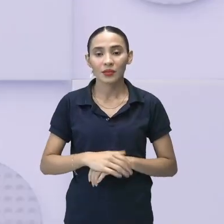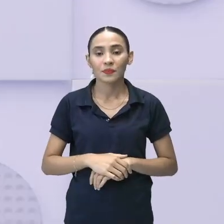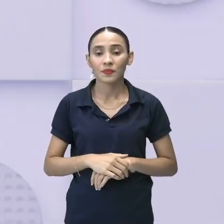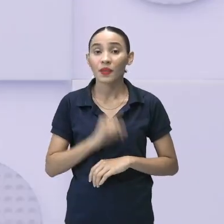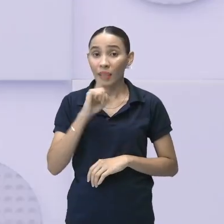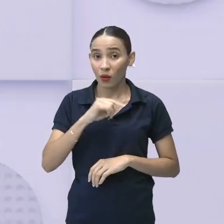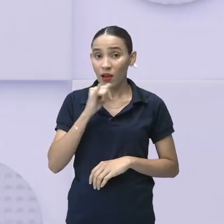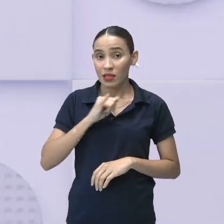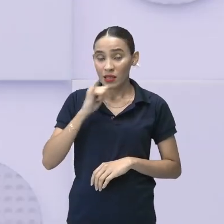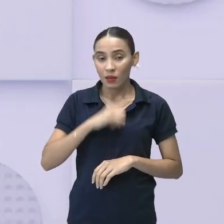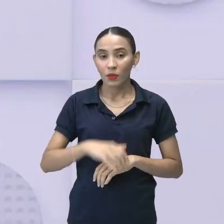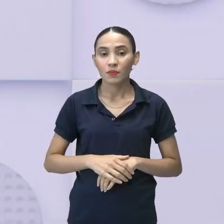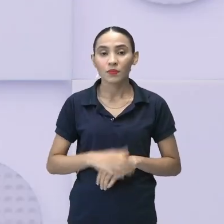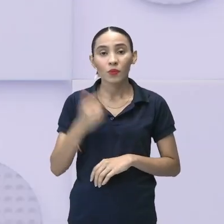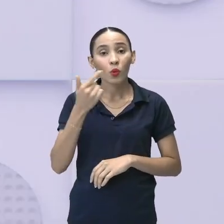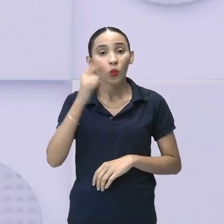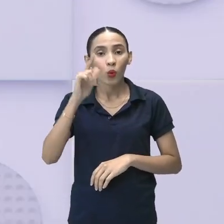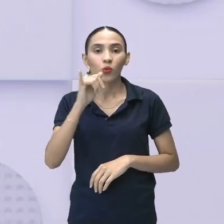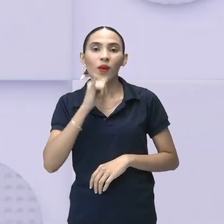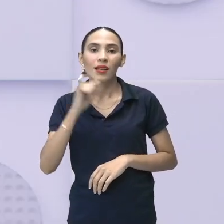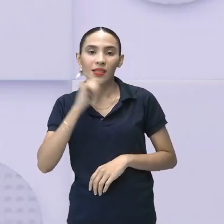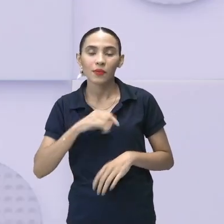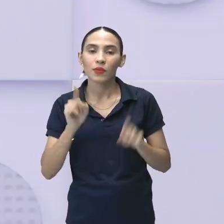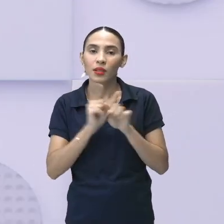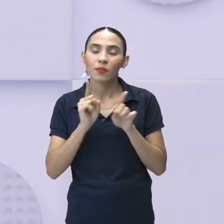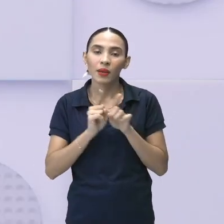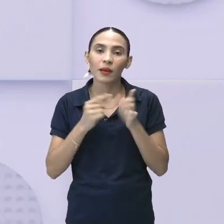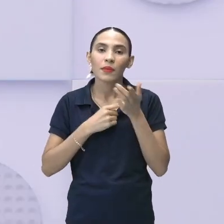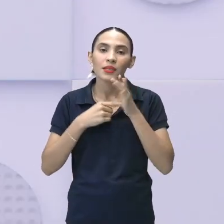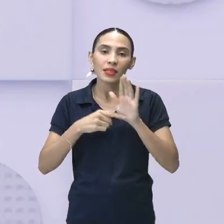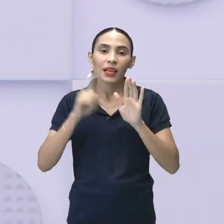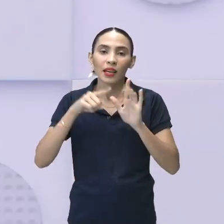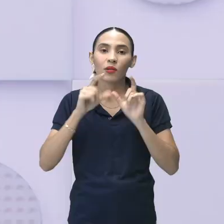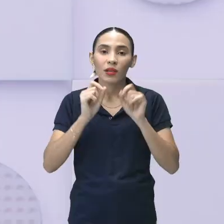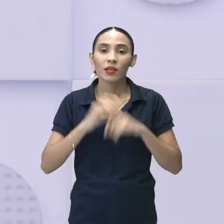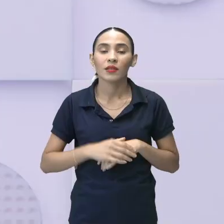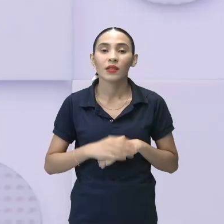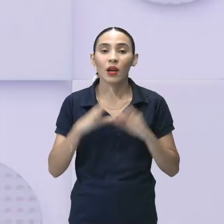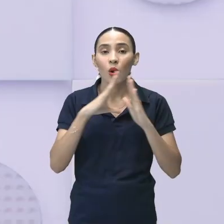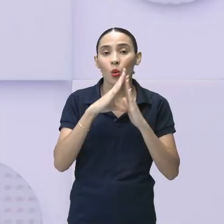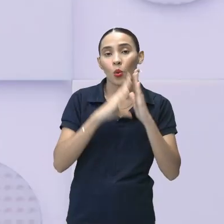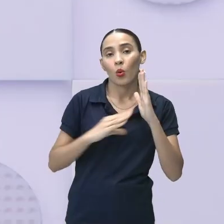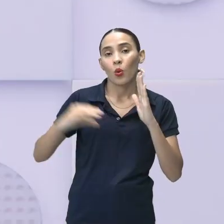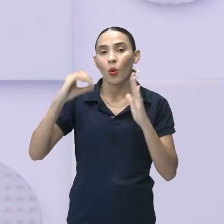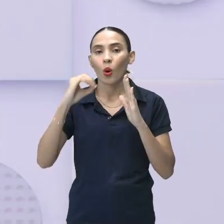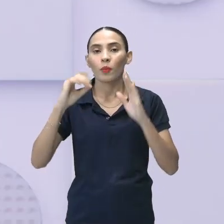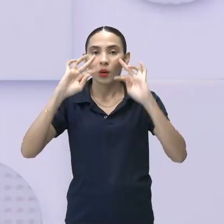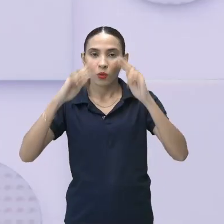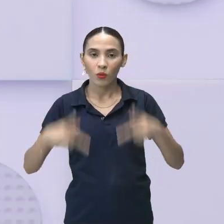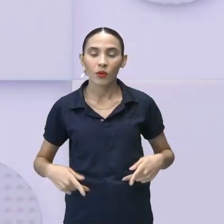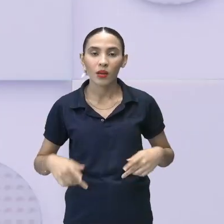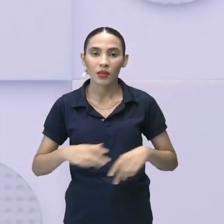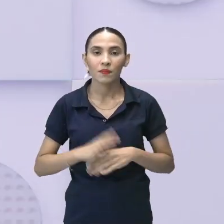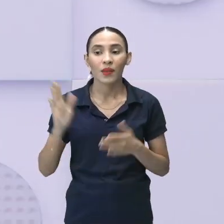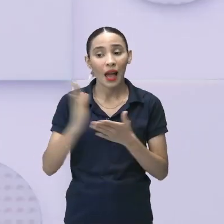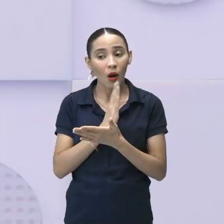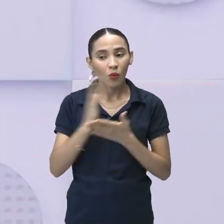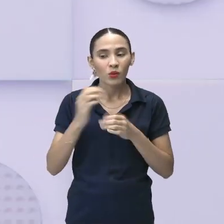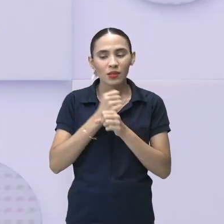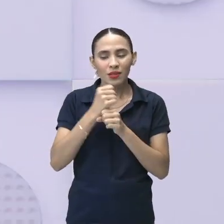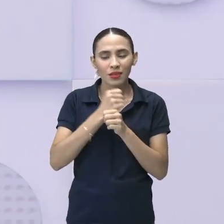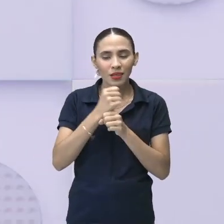nos anos 2000, nós vimos a clonagem daquela ovelha Dolly, né? Que foi o primeiro